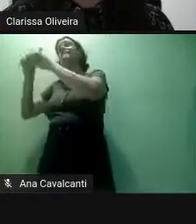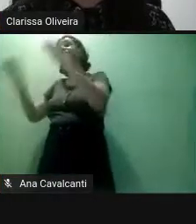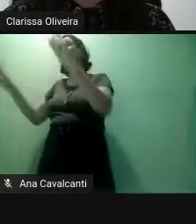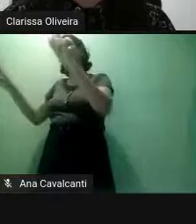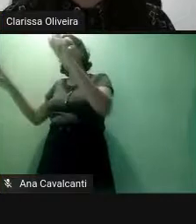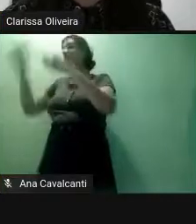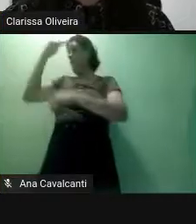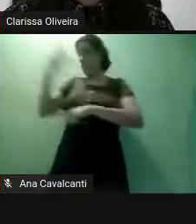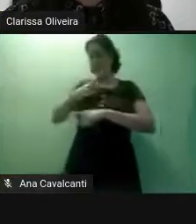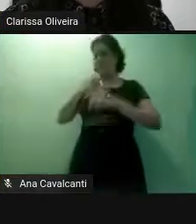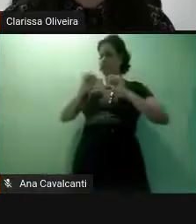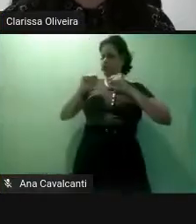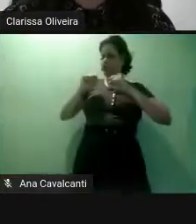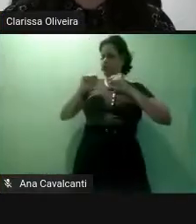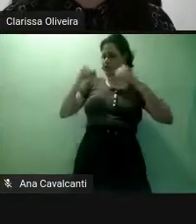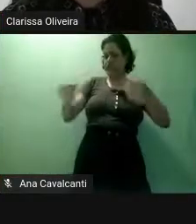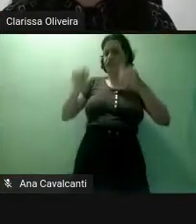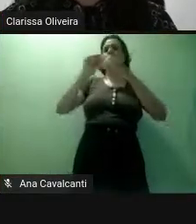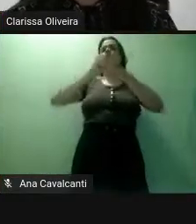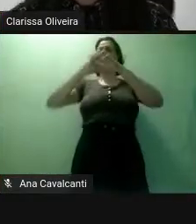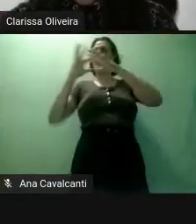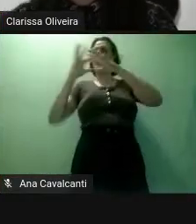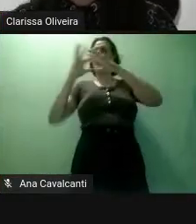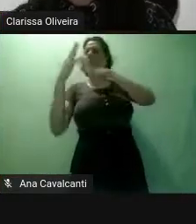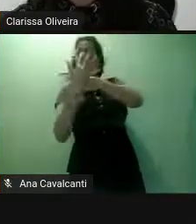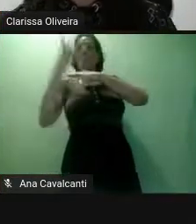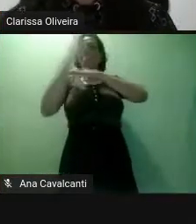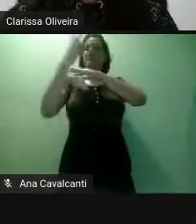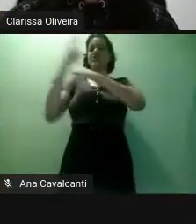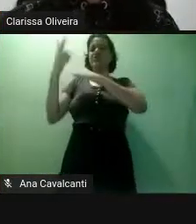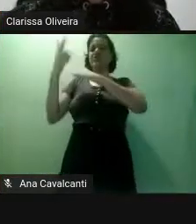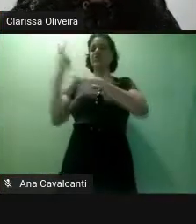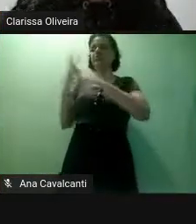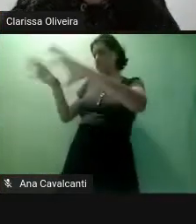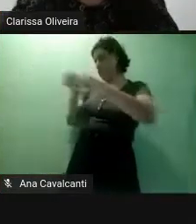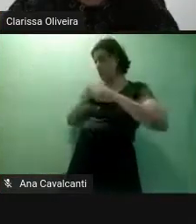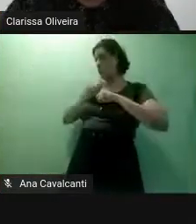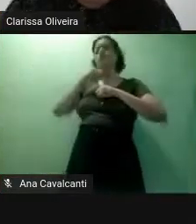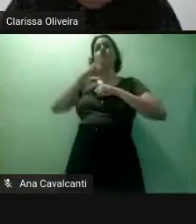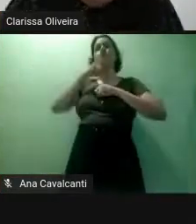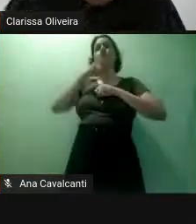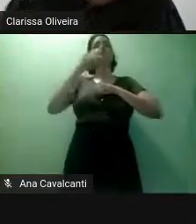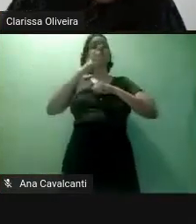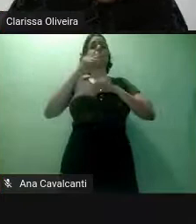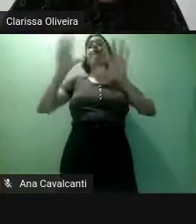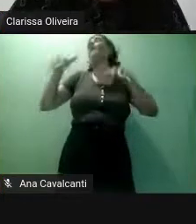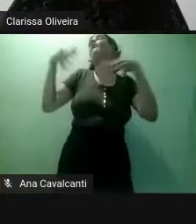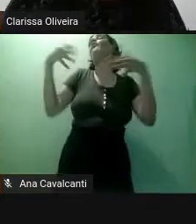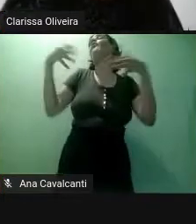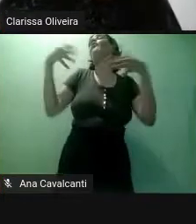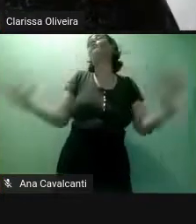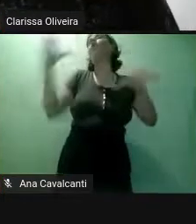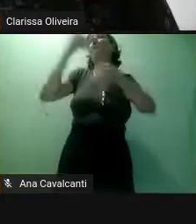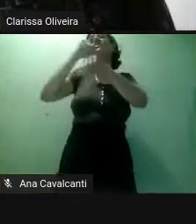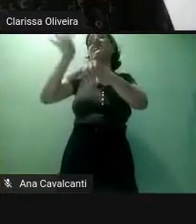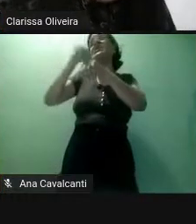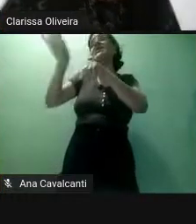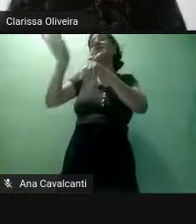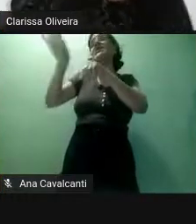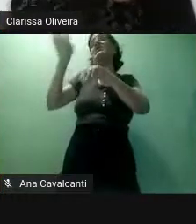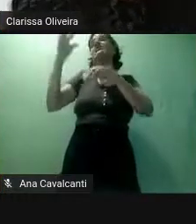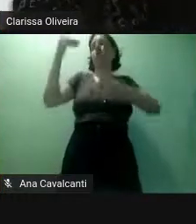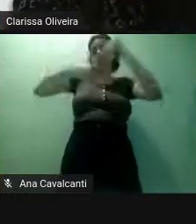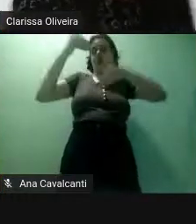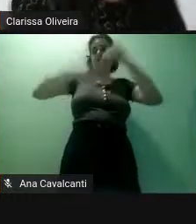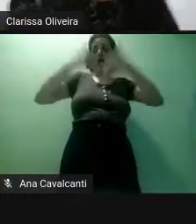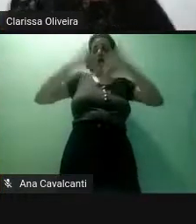medidas preventivas, você não se contaminou. E quais são essas medidas que